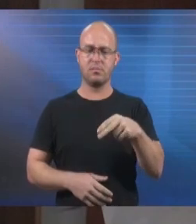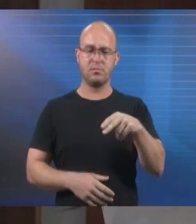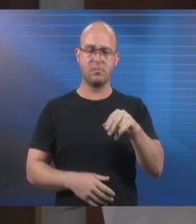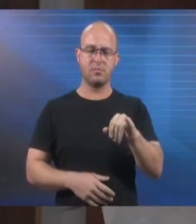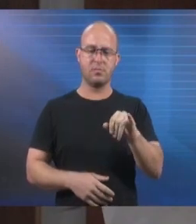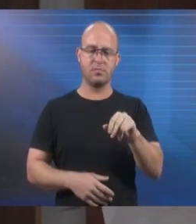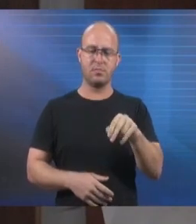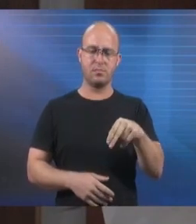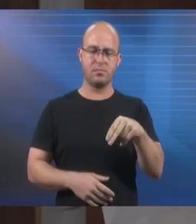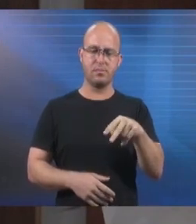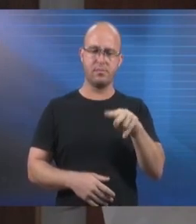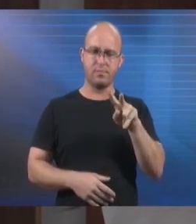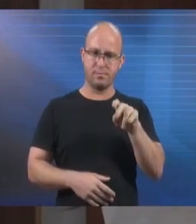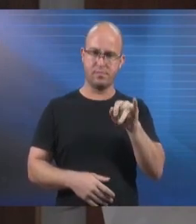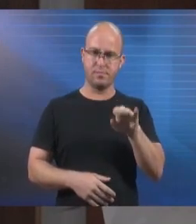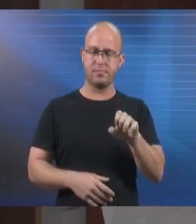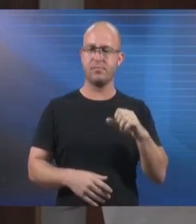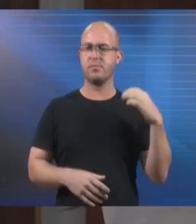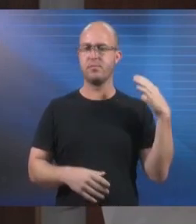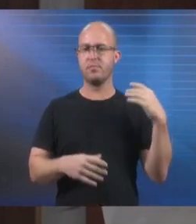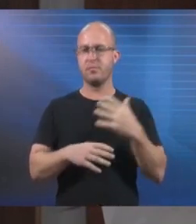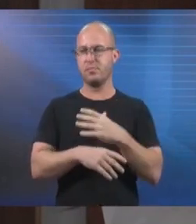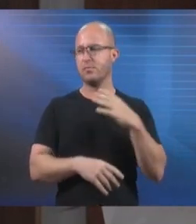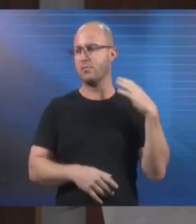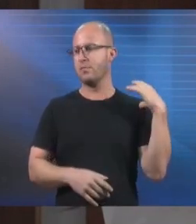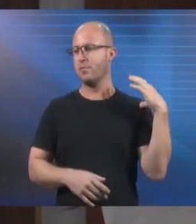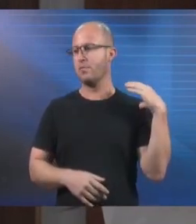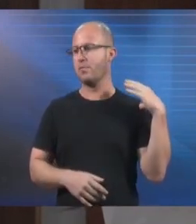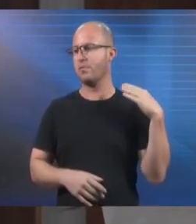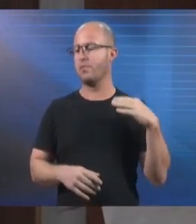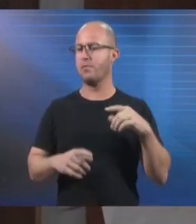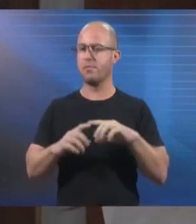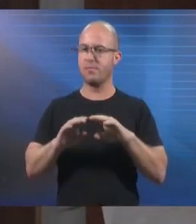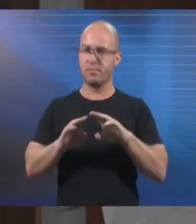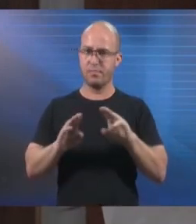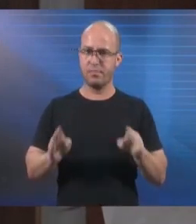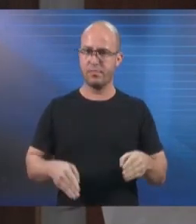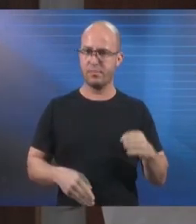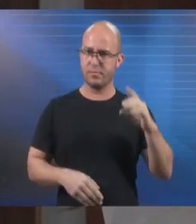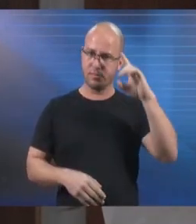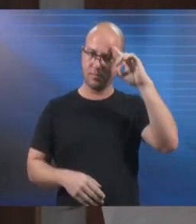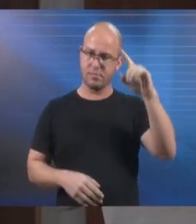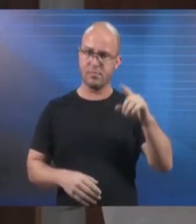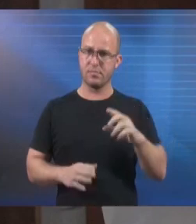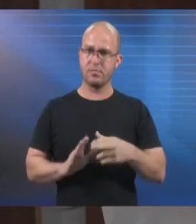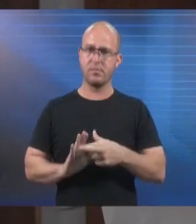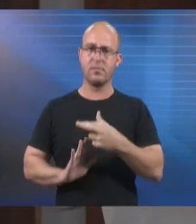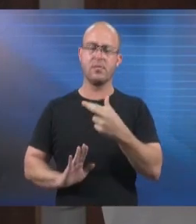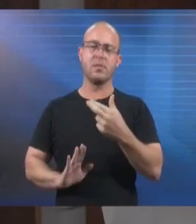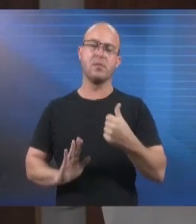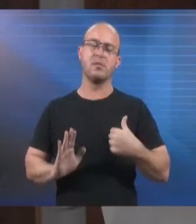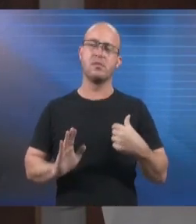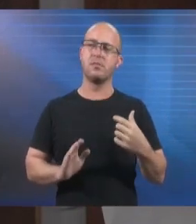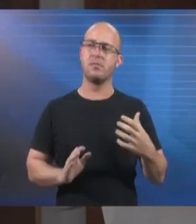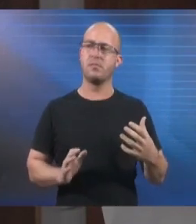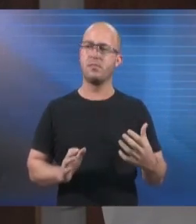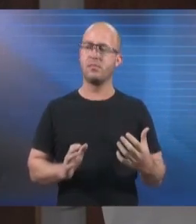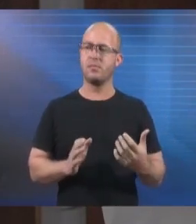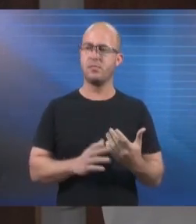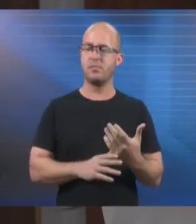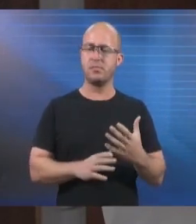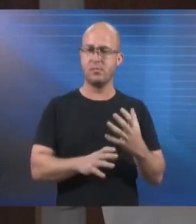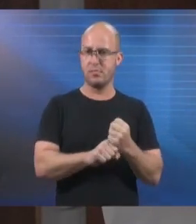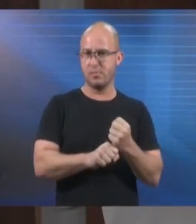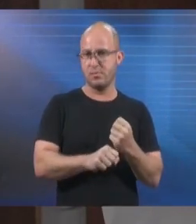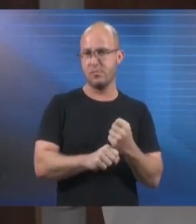situada na cidade de anicos mesa diretora resolução dispõe sobre a composição da base de